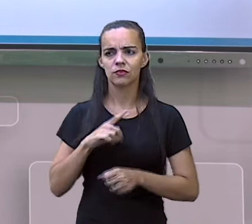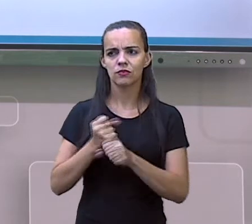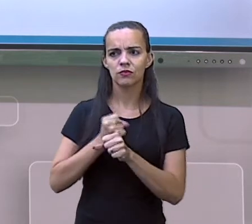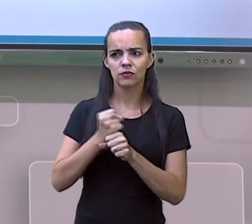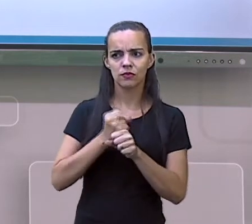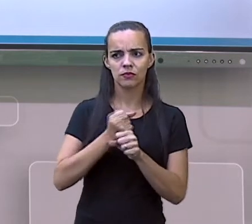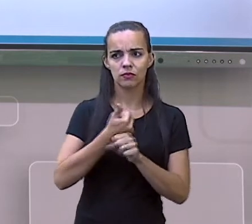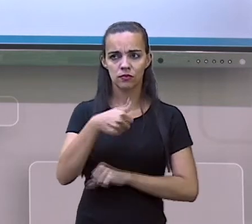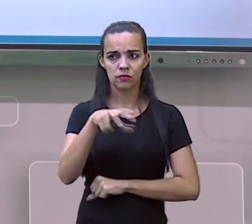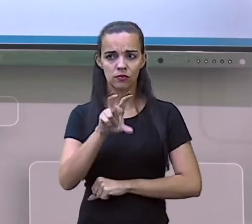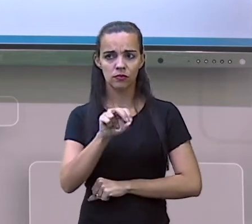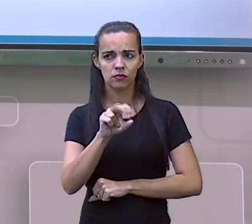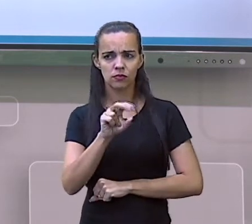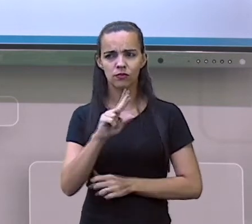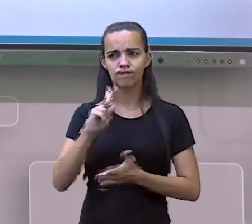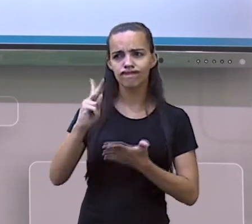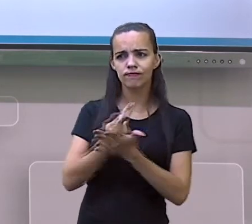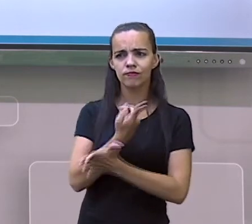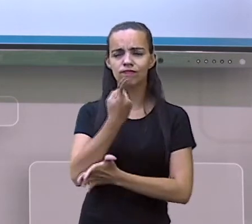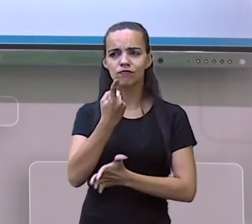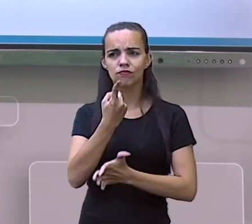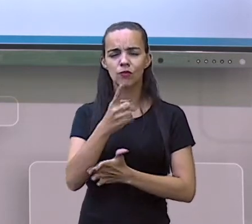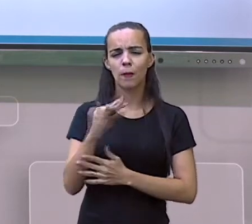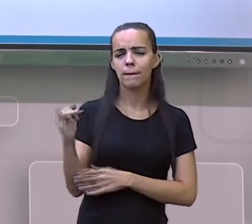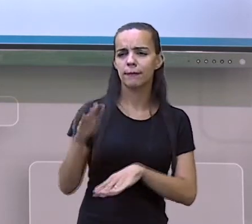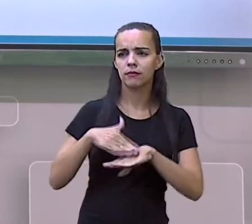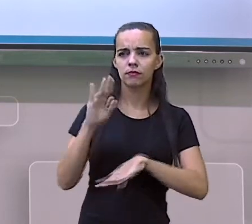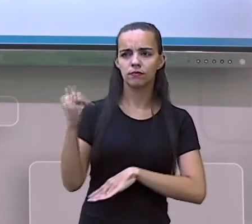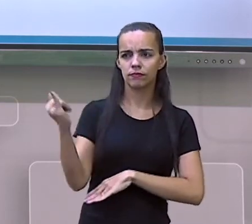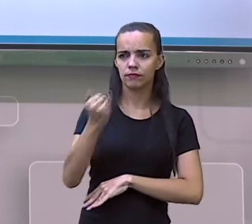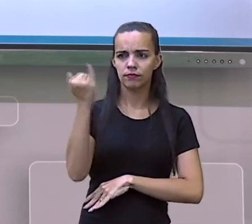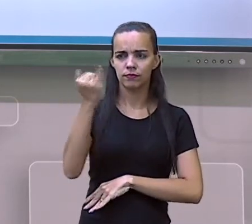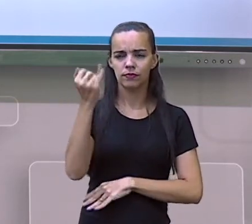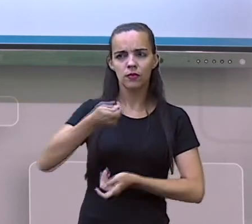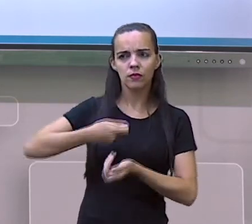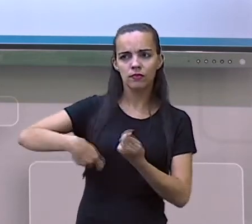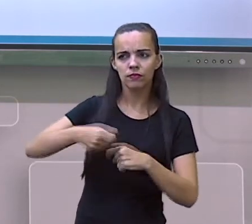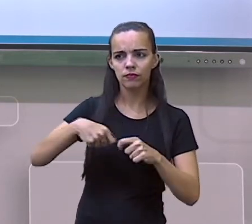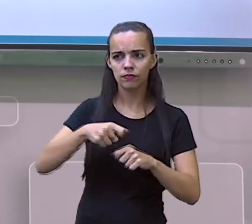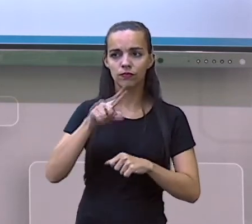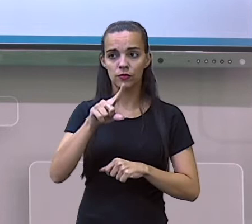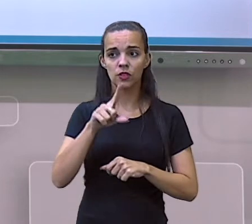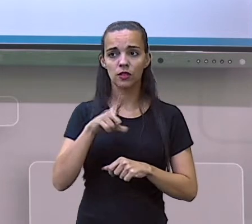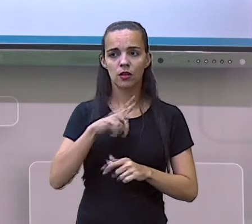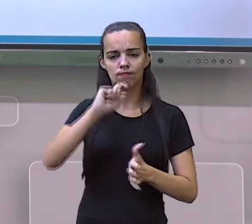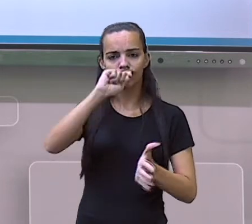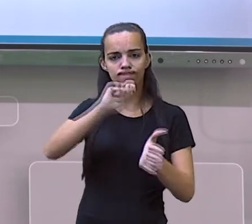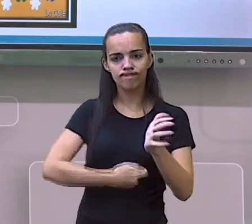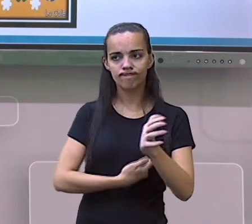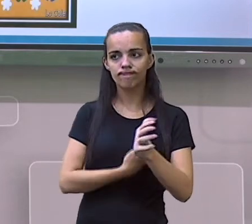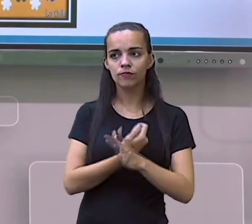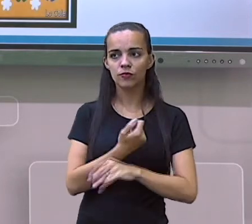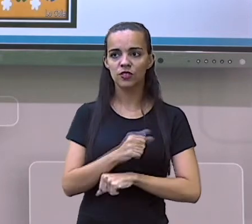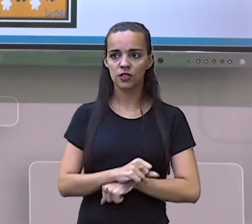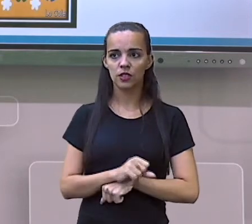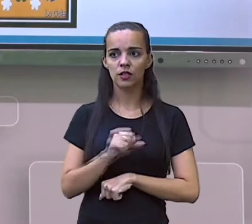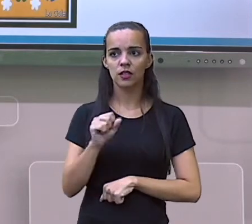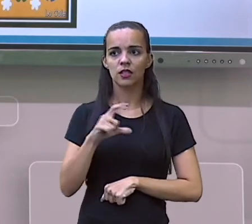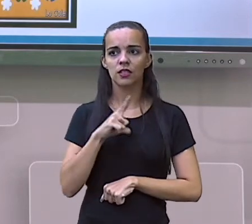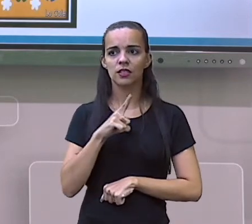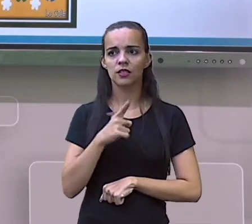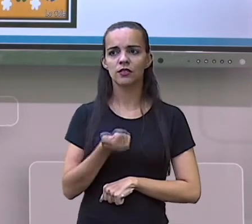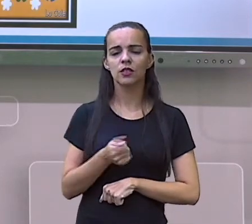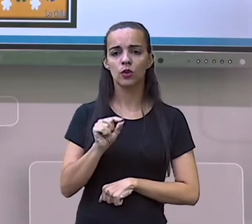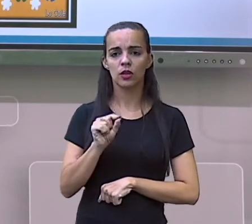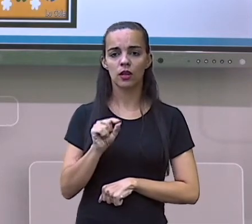anos 50, o acontecimento mais importante no plano econômico é a assinatura do Tratado de Roma